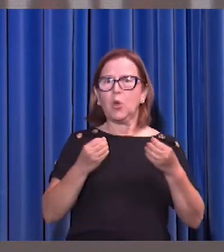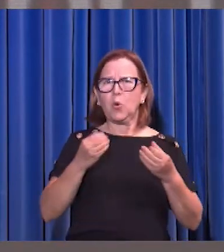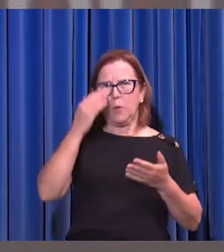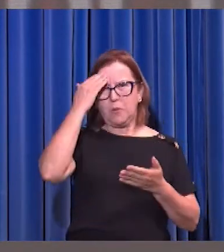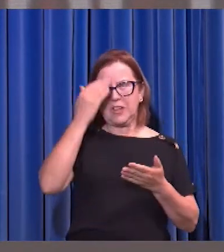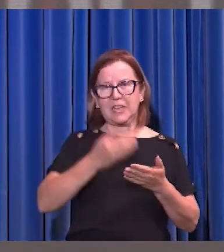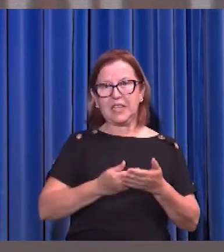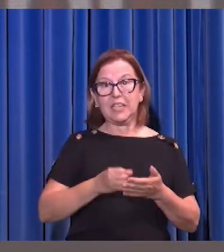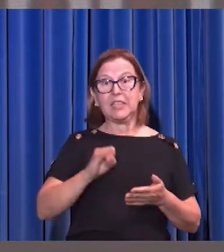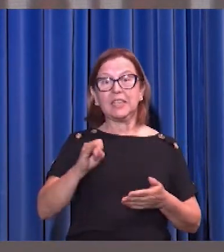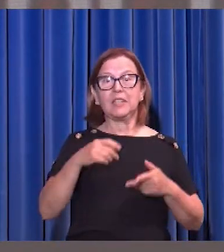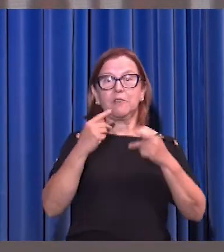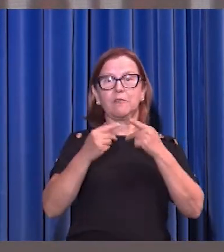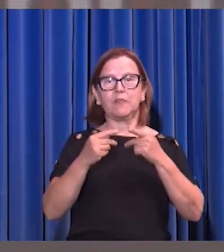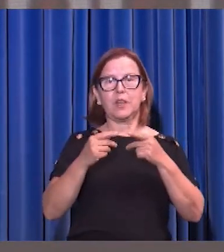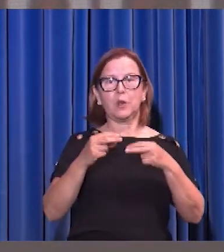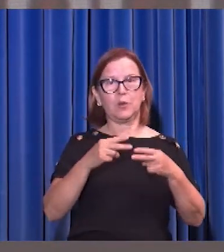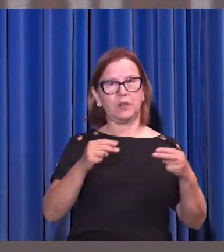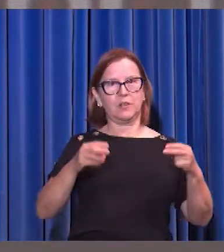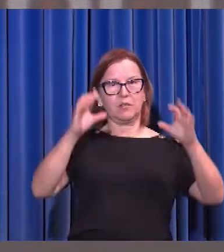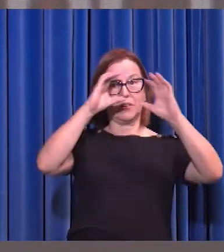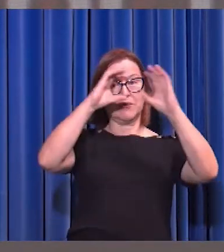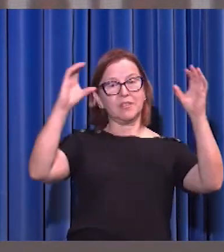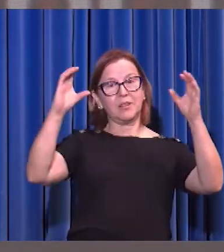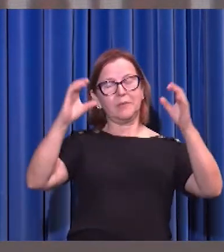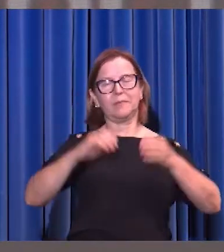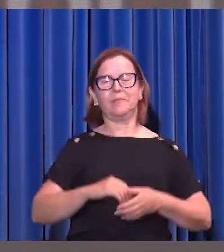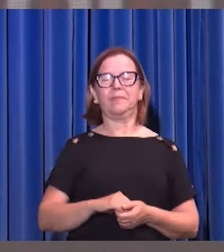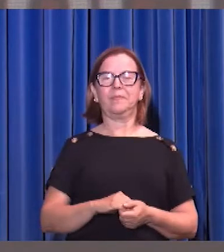Bom, aqui